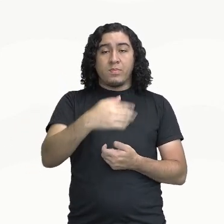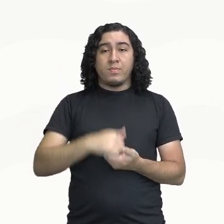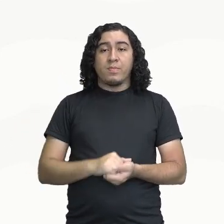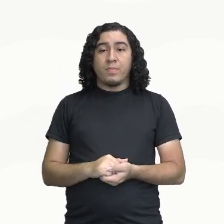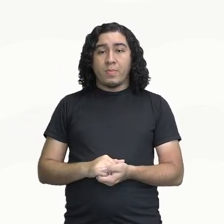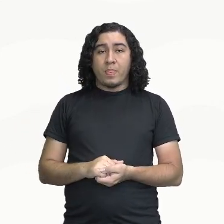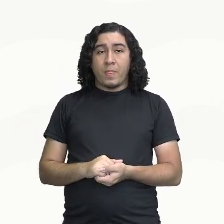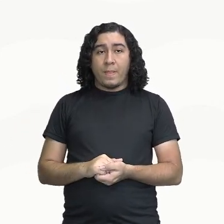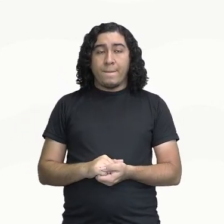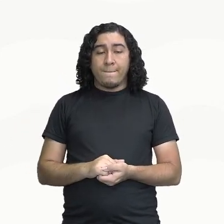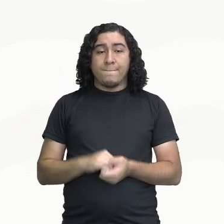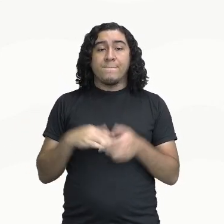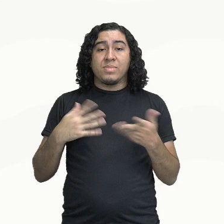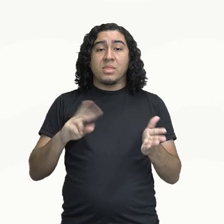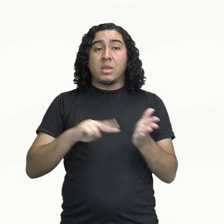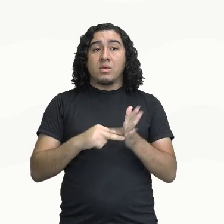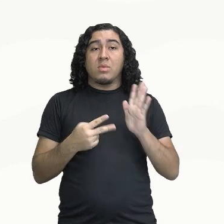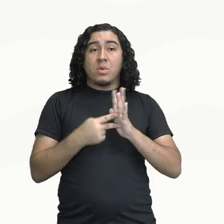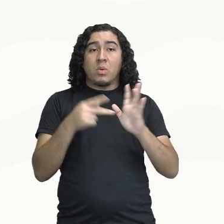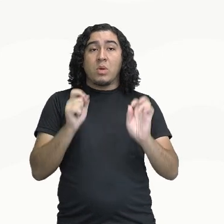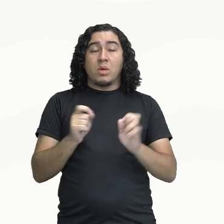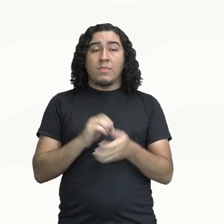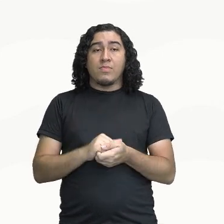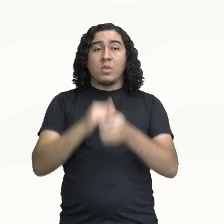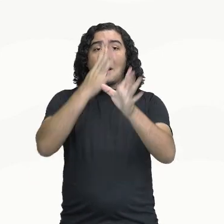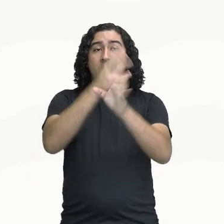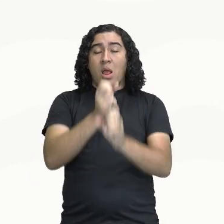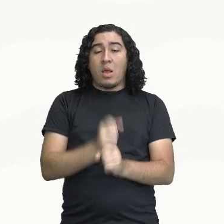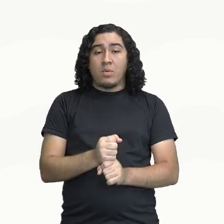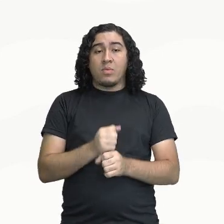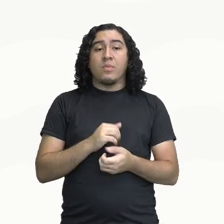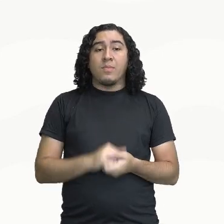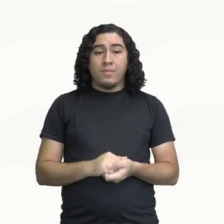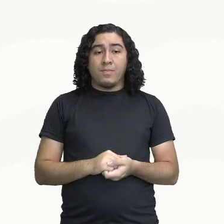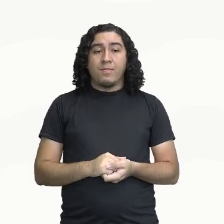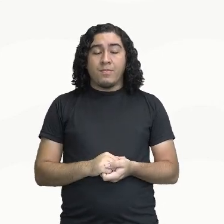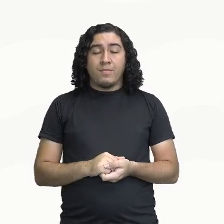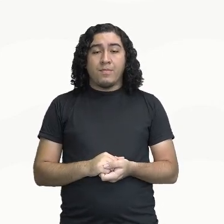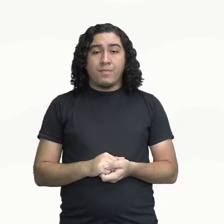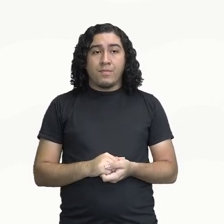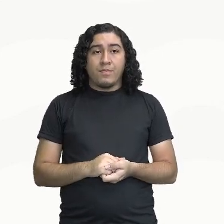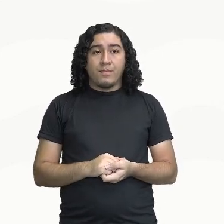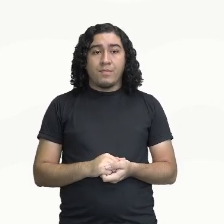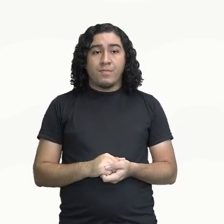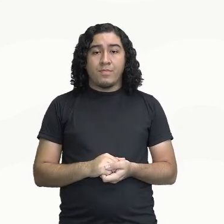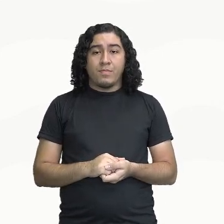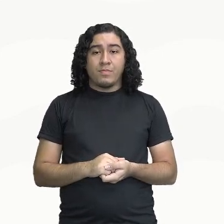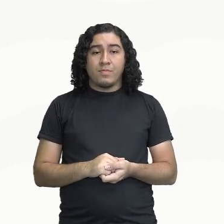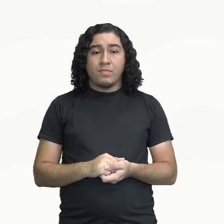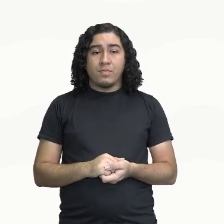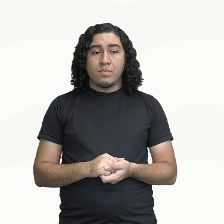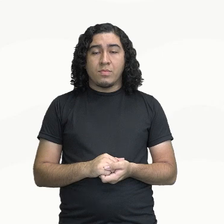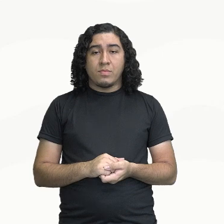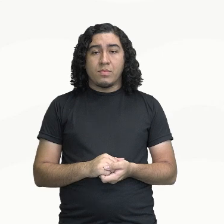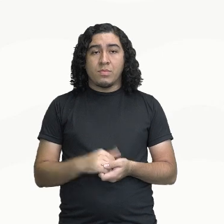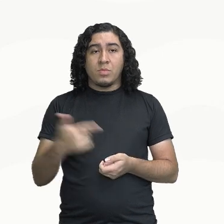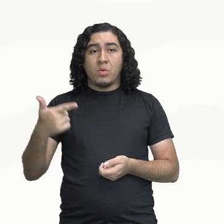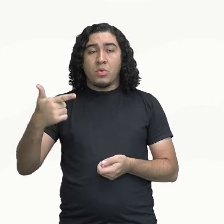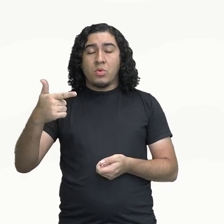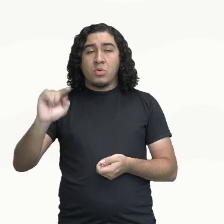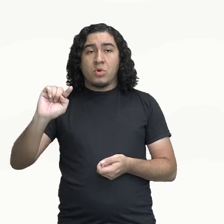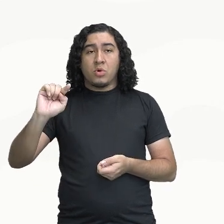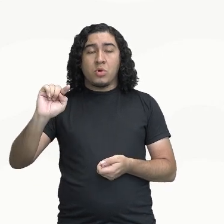190,714. Então, significa que, em média, de 2008 a 2014, foram